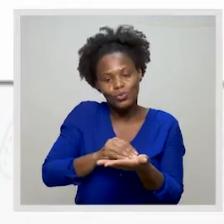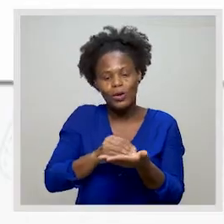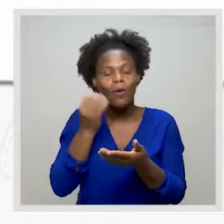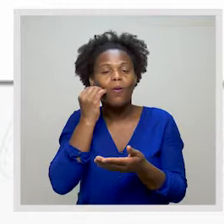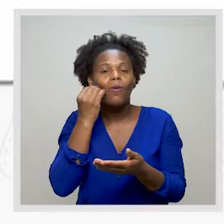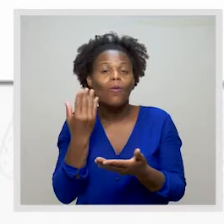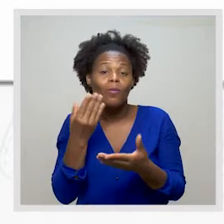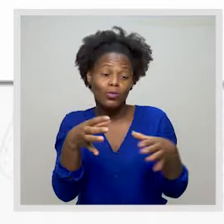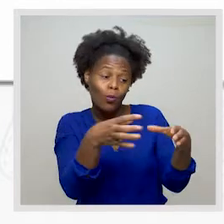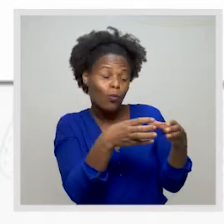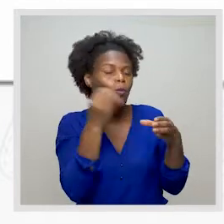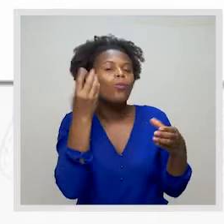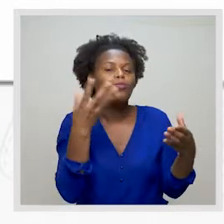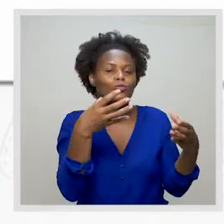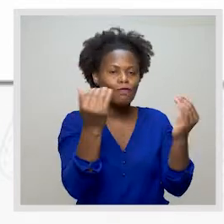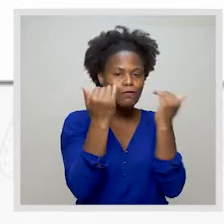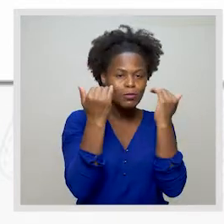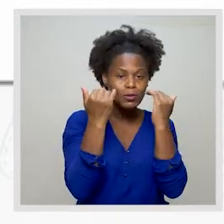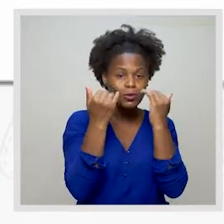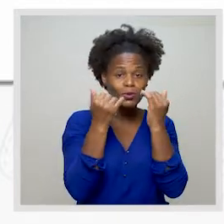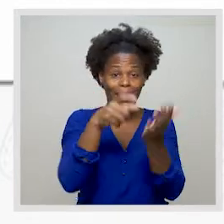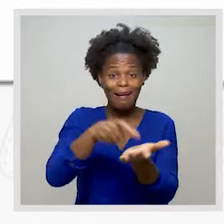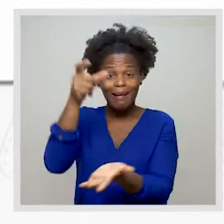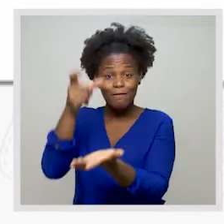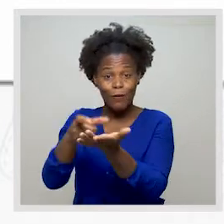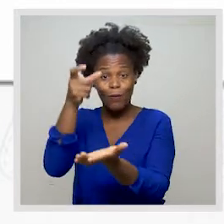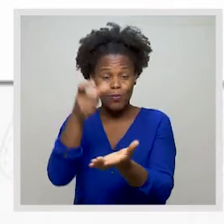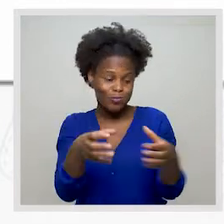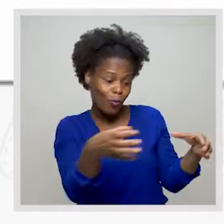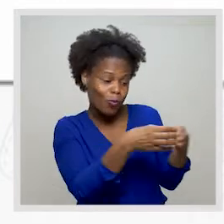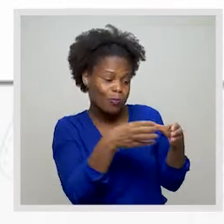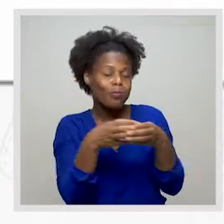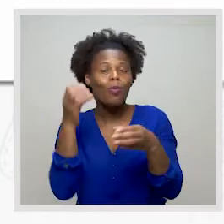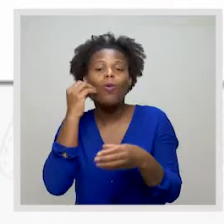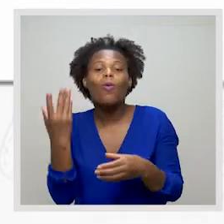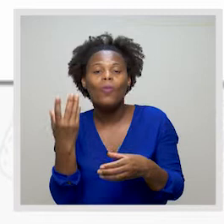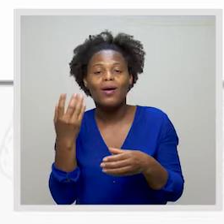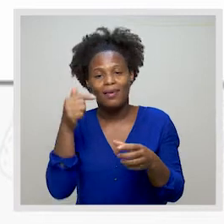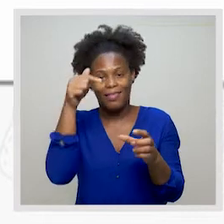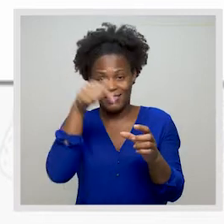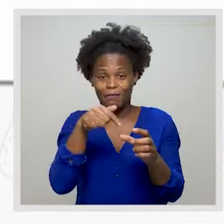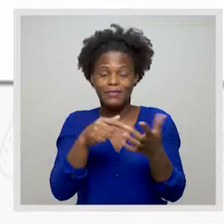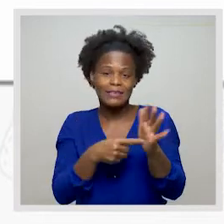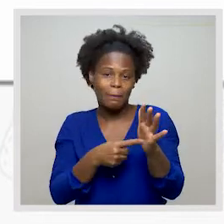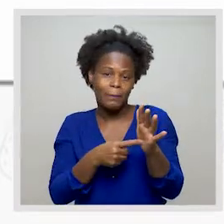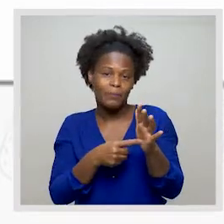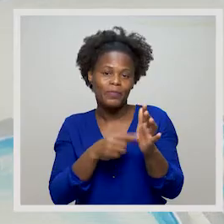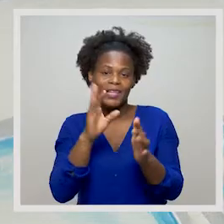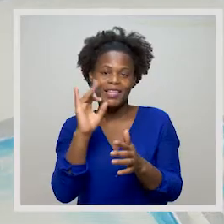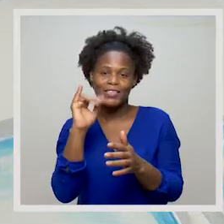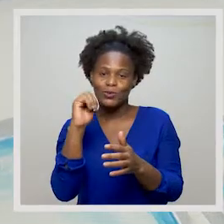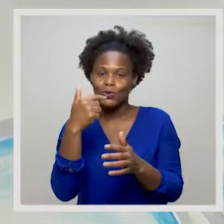acrescentar como agrupar os dados graficamente, ou seja, através